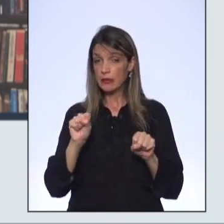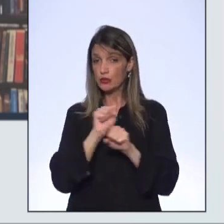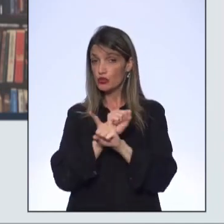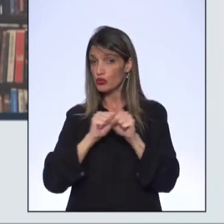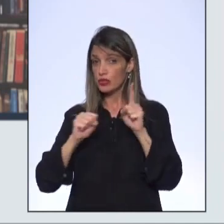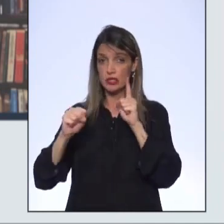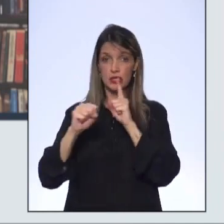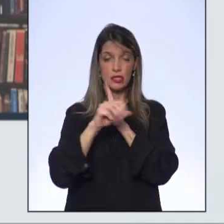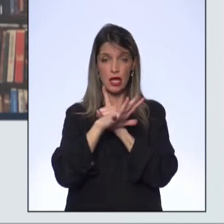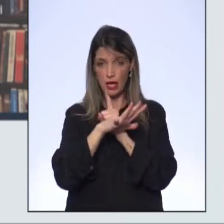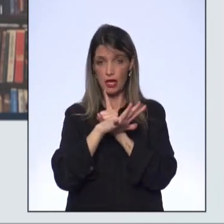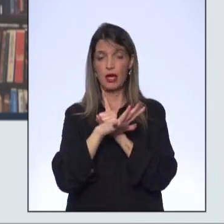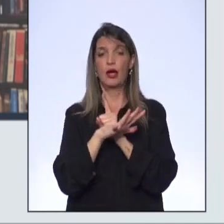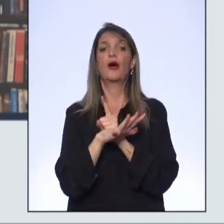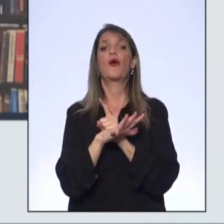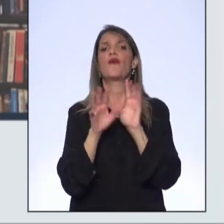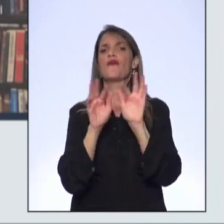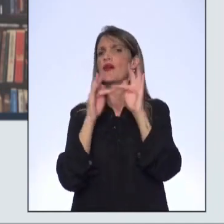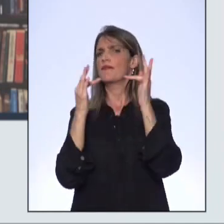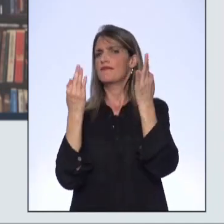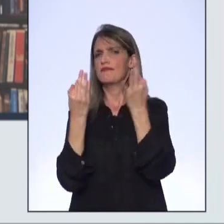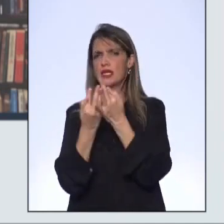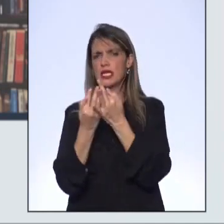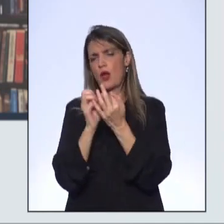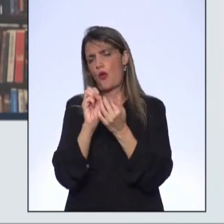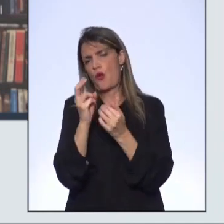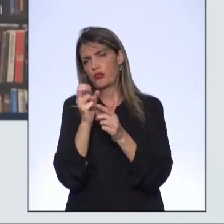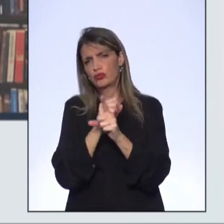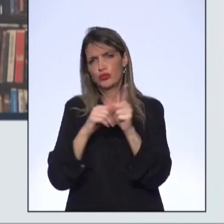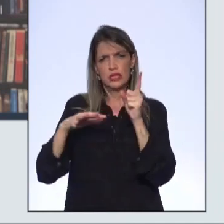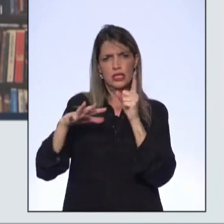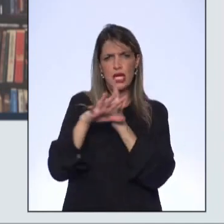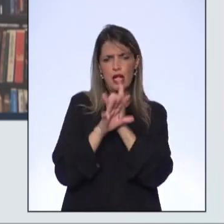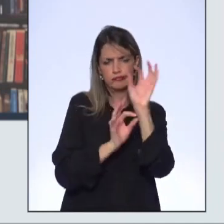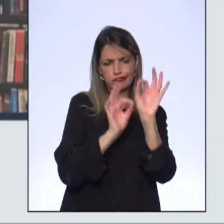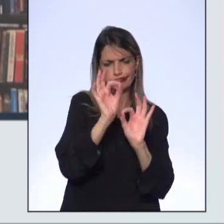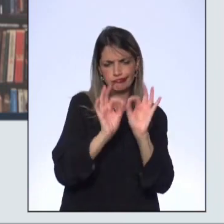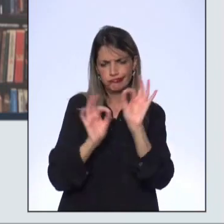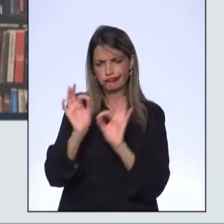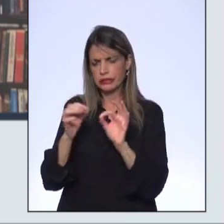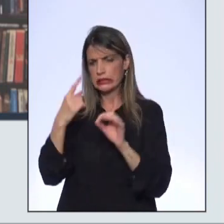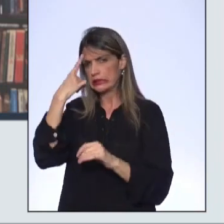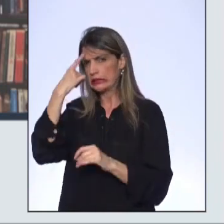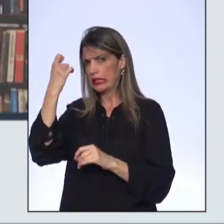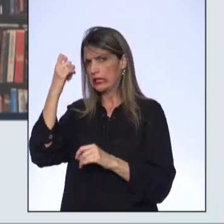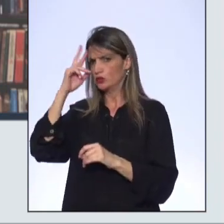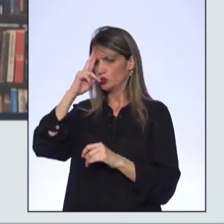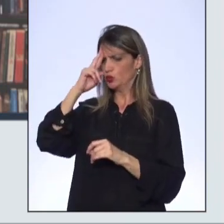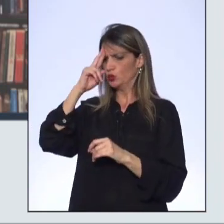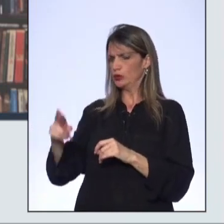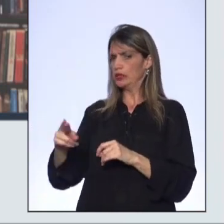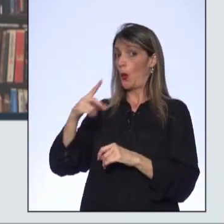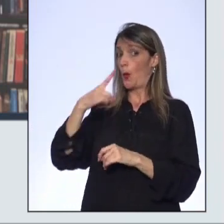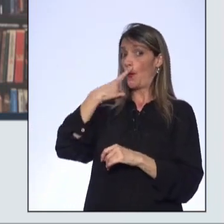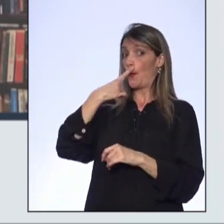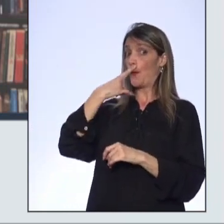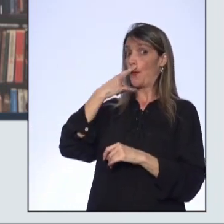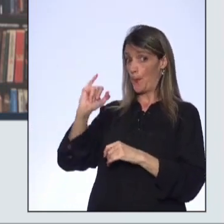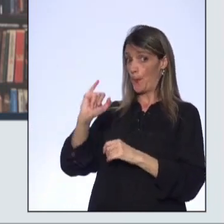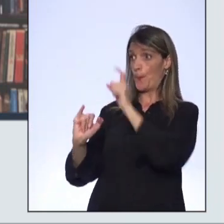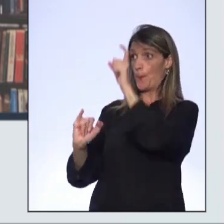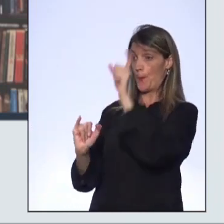sistemas familiares ou sociedades inteiras são organizadas em torno da ideia de domínio do pai, na figura